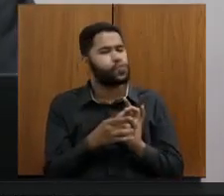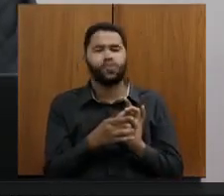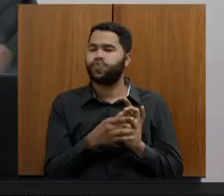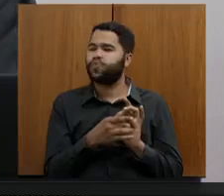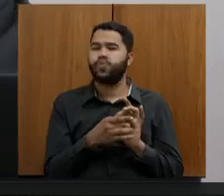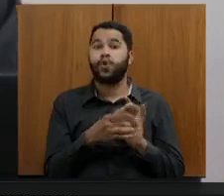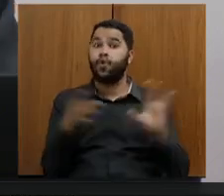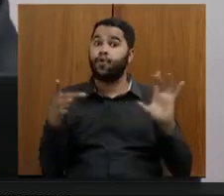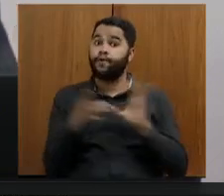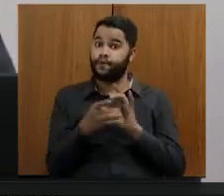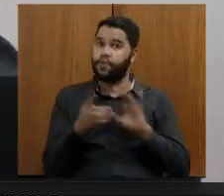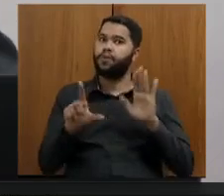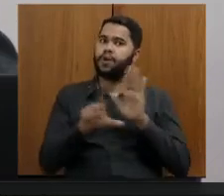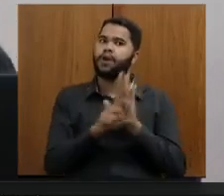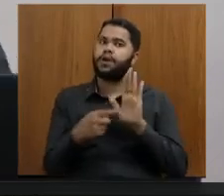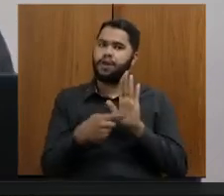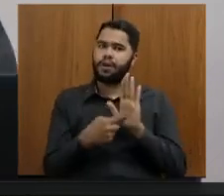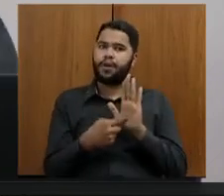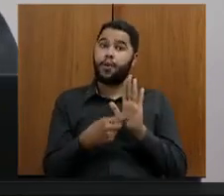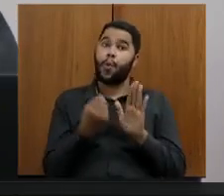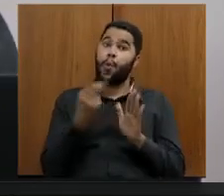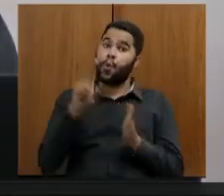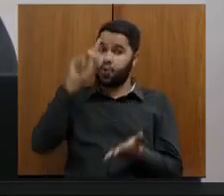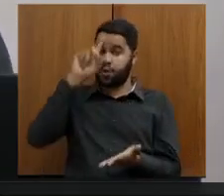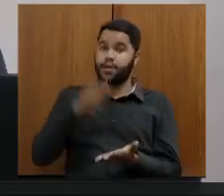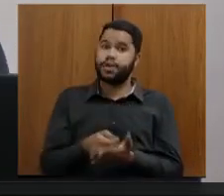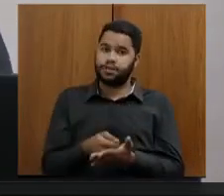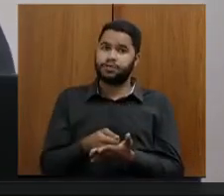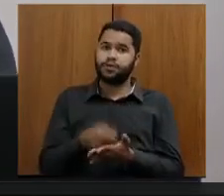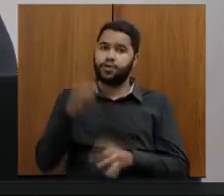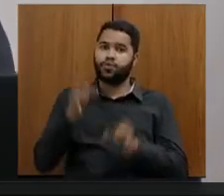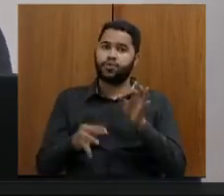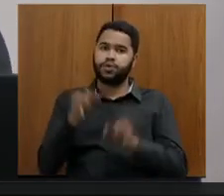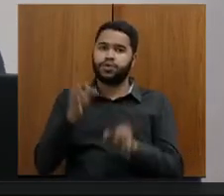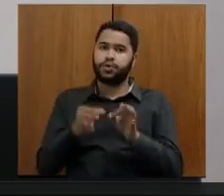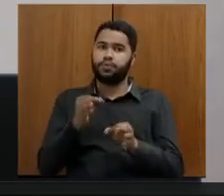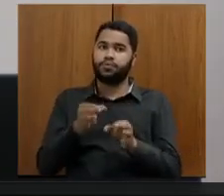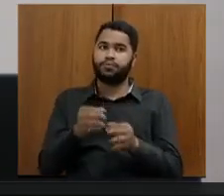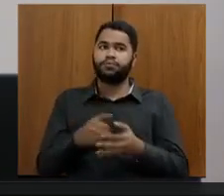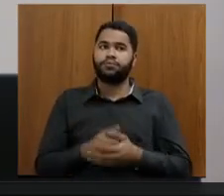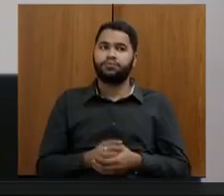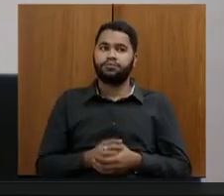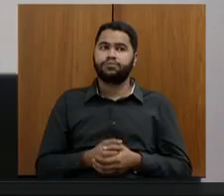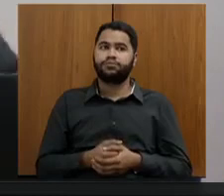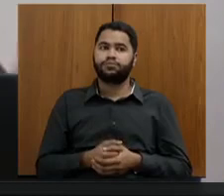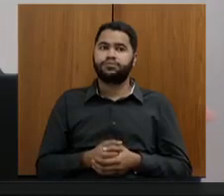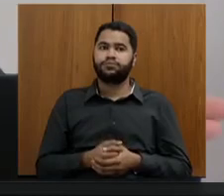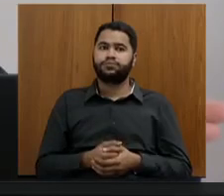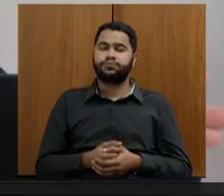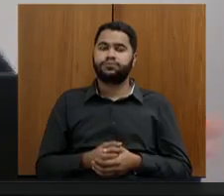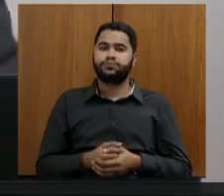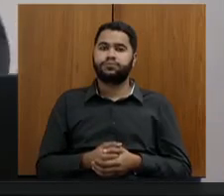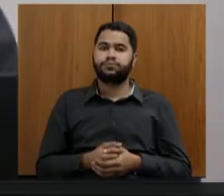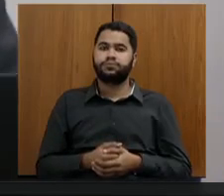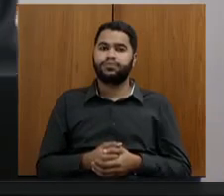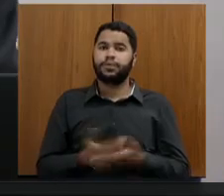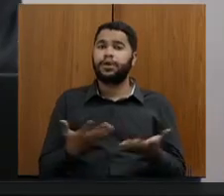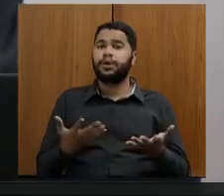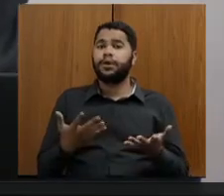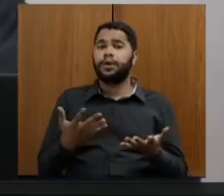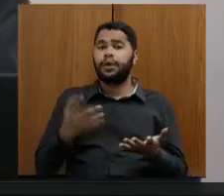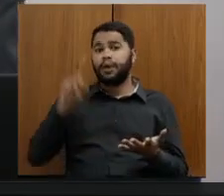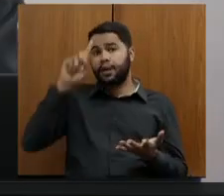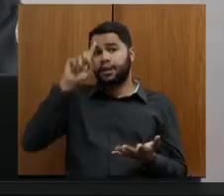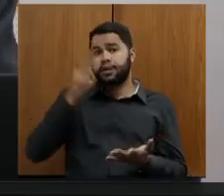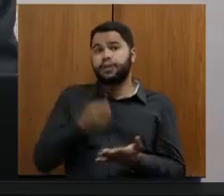que vim com e Lei ou decisão judicial com trânsito em julgado de uma decisão